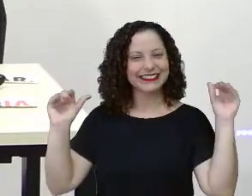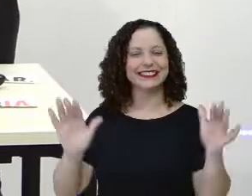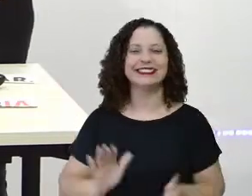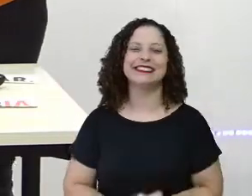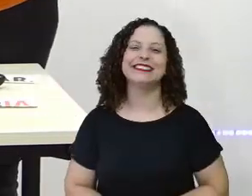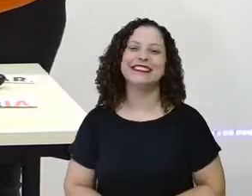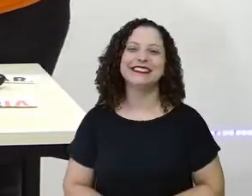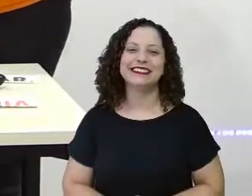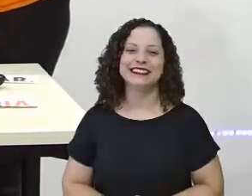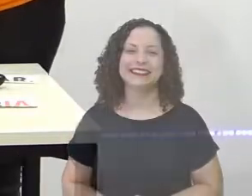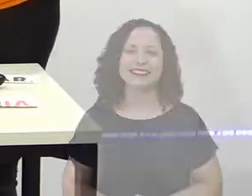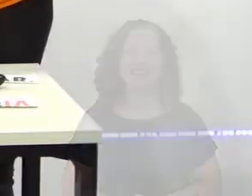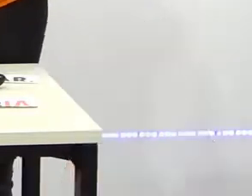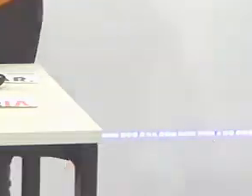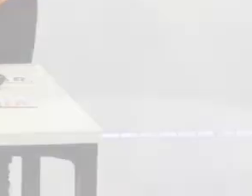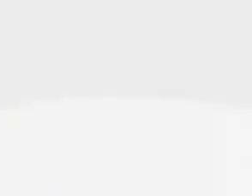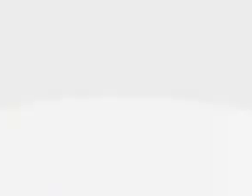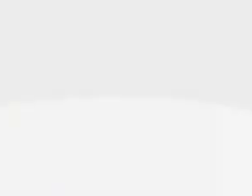Tchau!